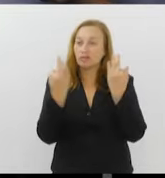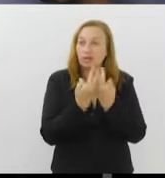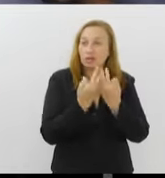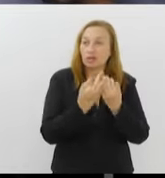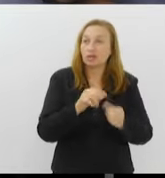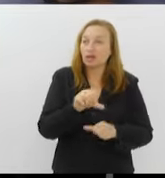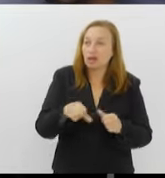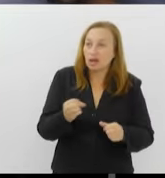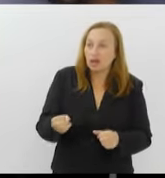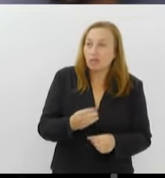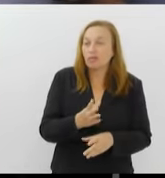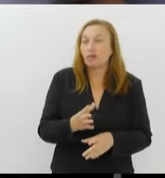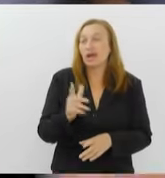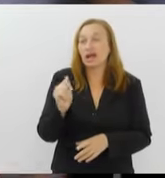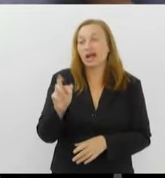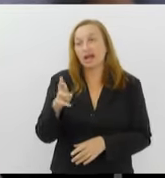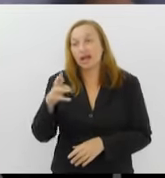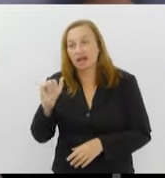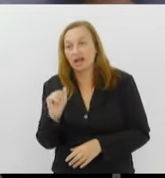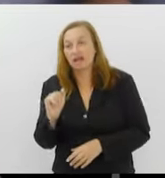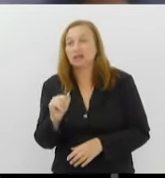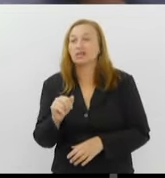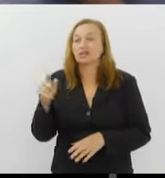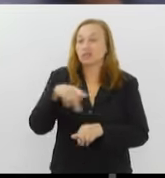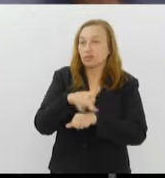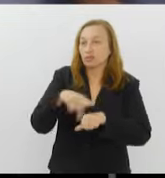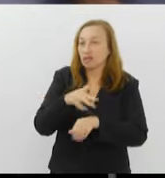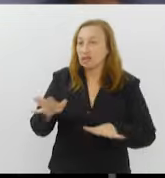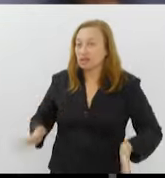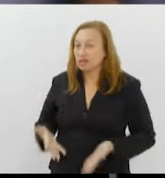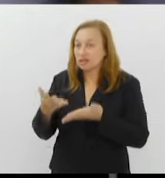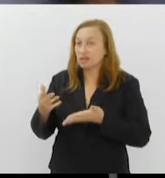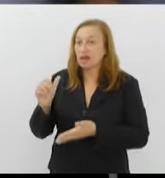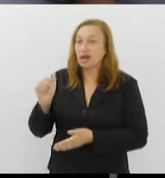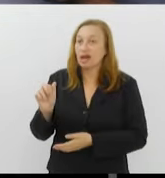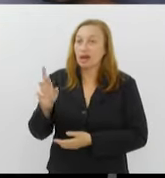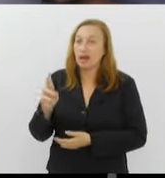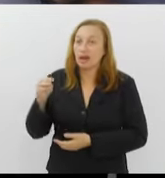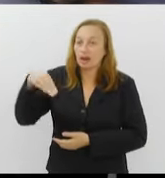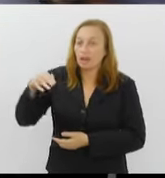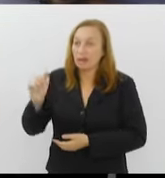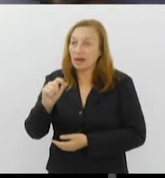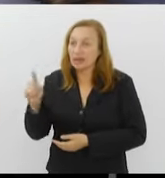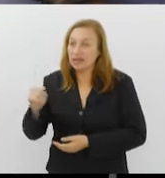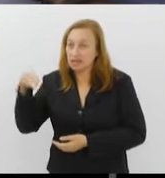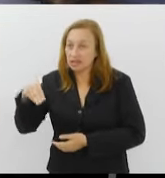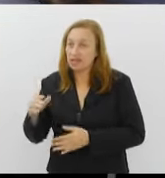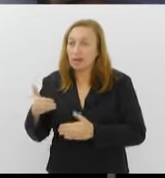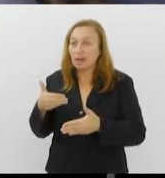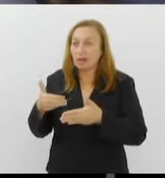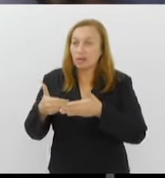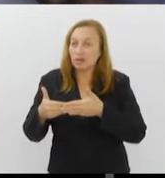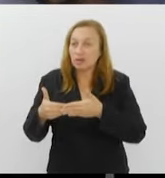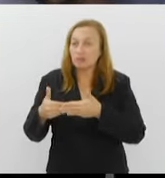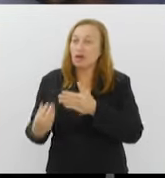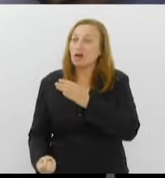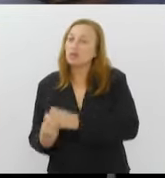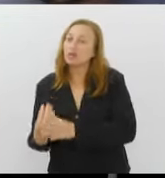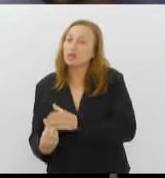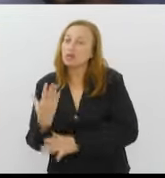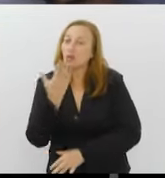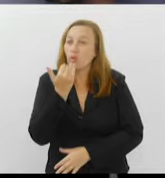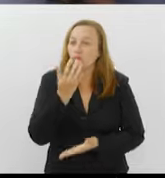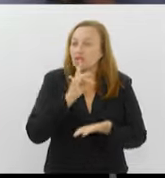reforma agrária no país e, através de iniciativas como o Armazém do Campo, aproximar a produção de comida